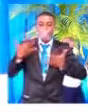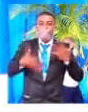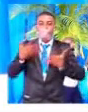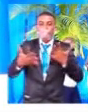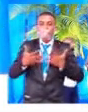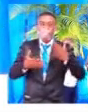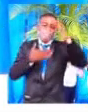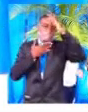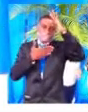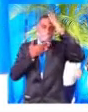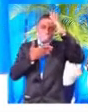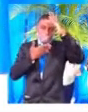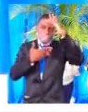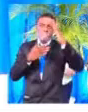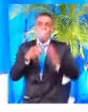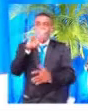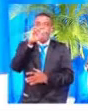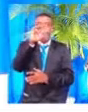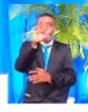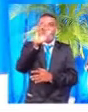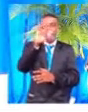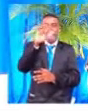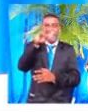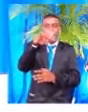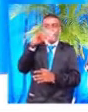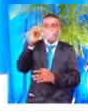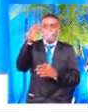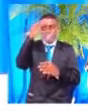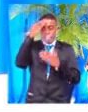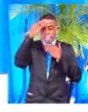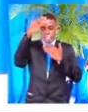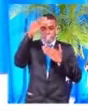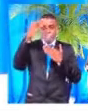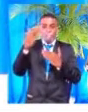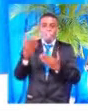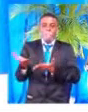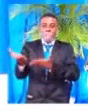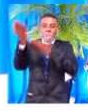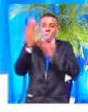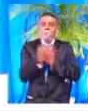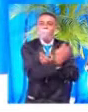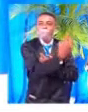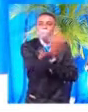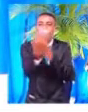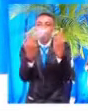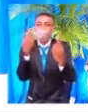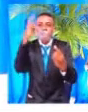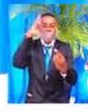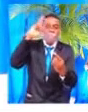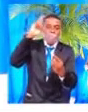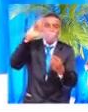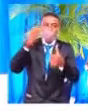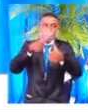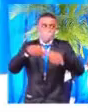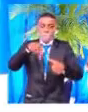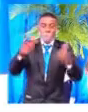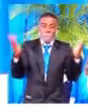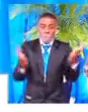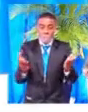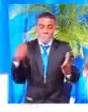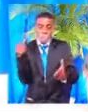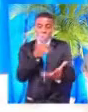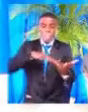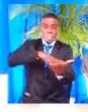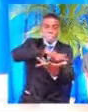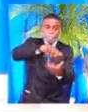de gratidão e de fraternidade. Gratidão por ter recebido a cada um dos senhores e senhoras aqui na nossa